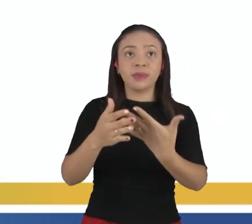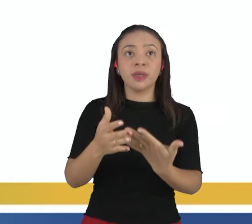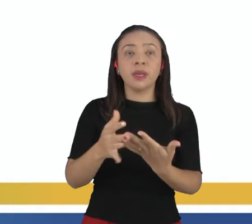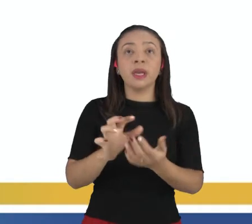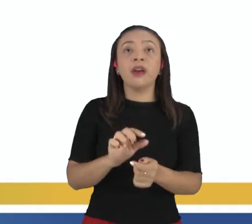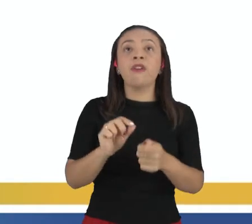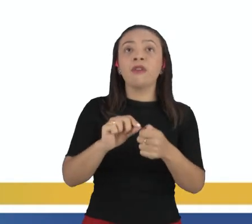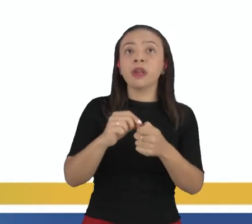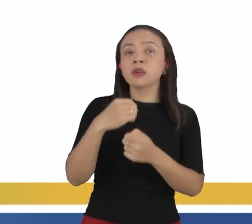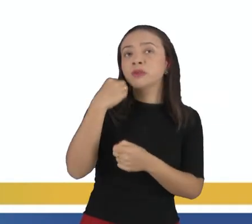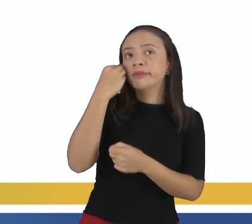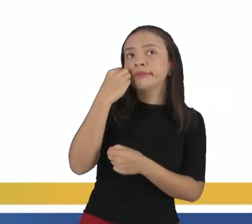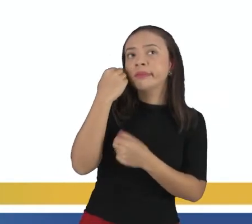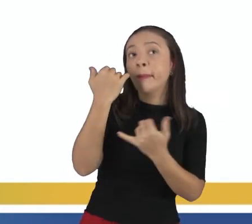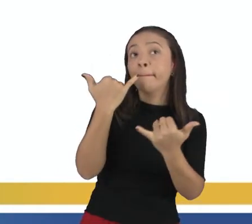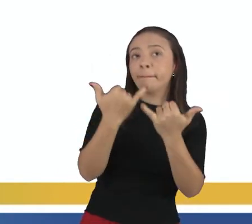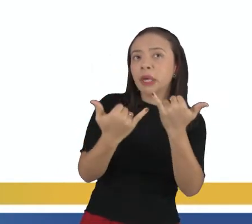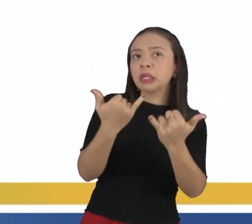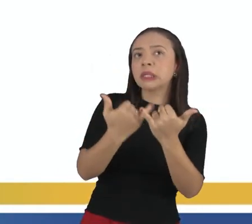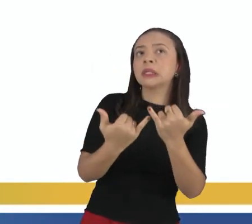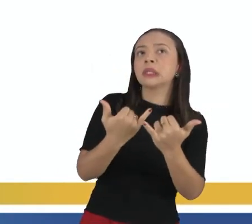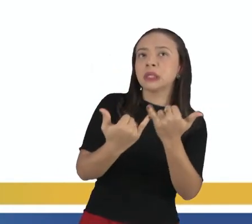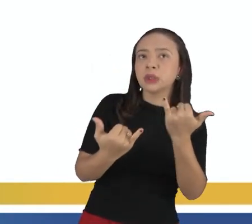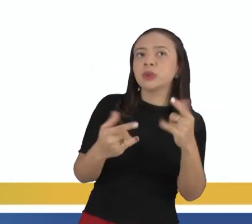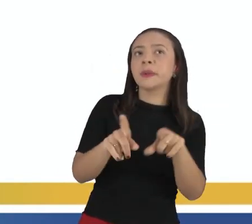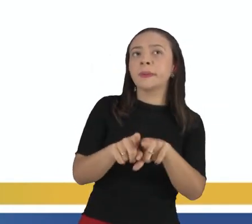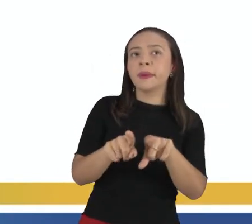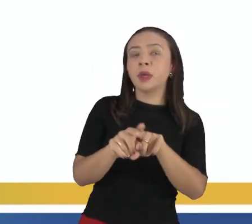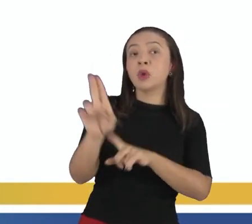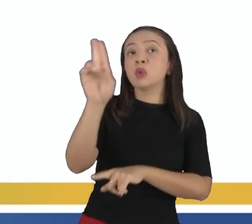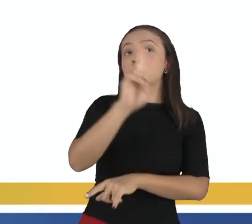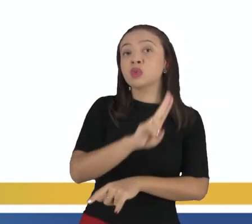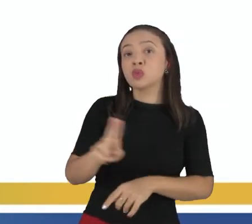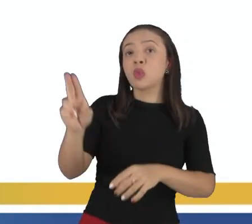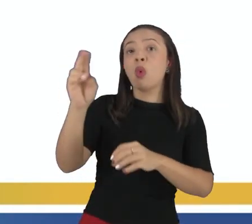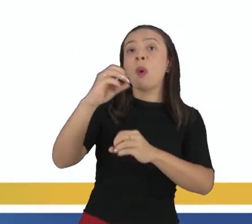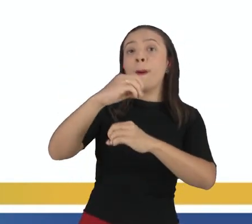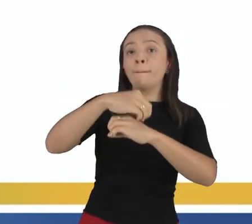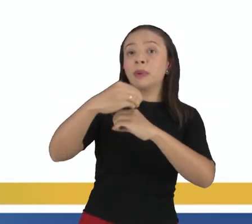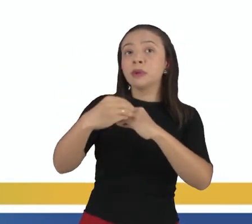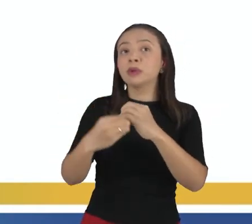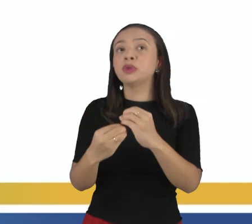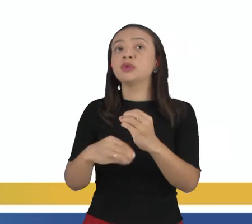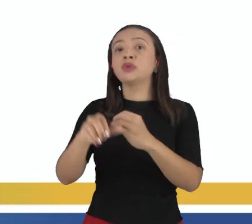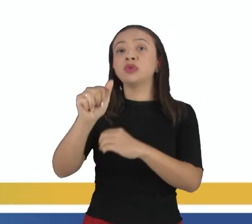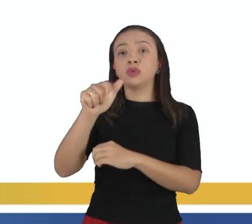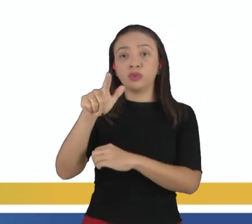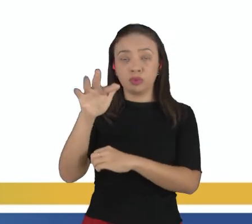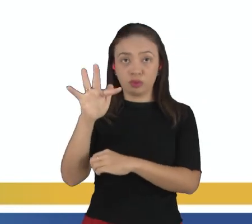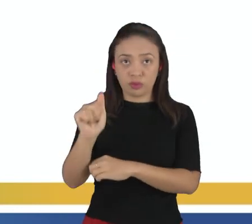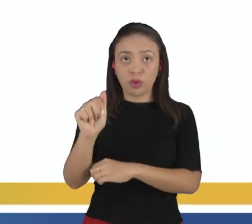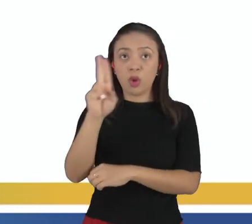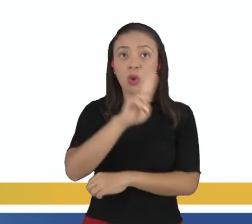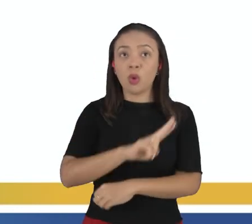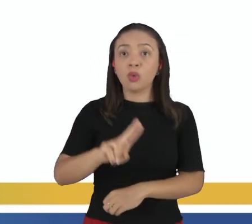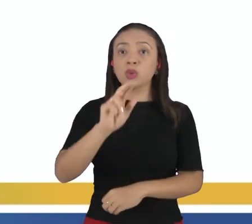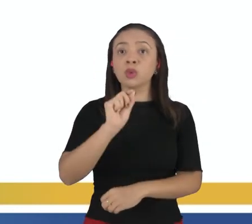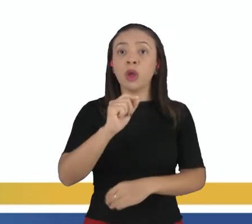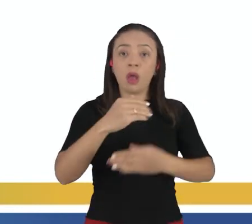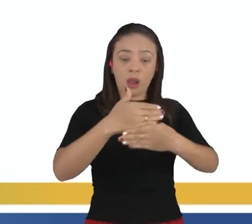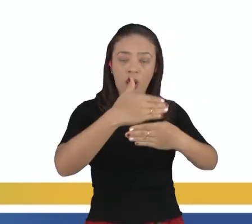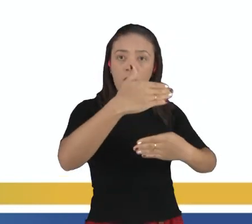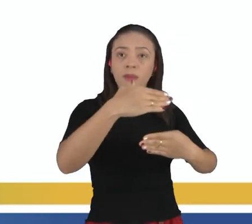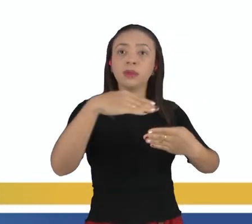experimento semelhante ao de Rutherford, utilizou partículas alfas, e aí ele utilizou a lâmina de